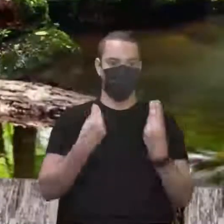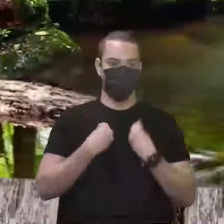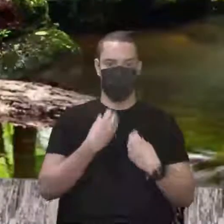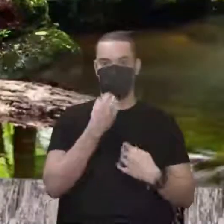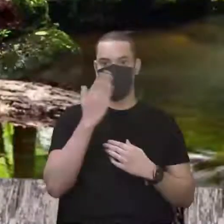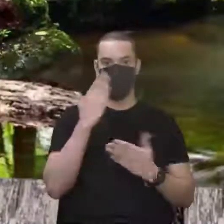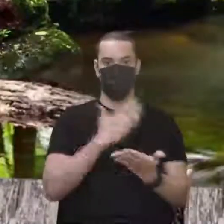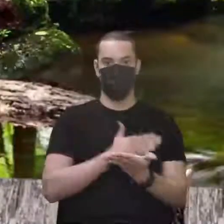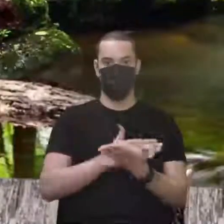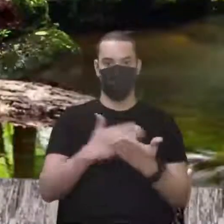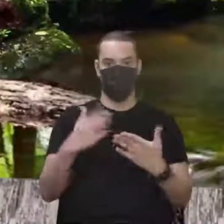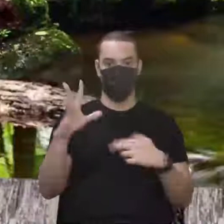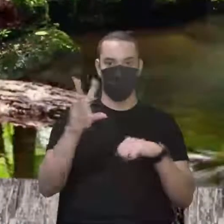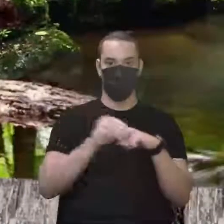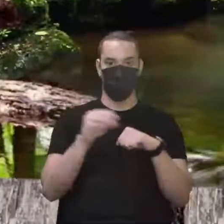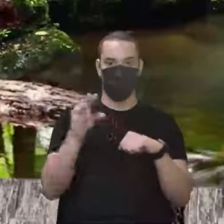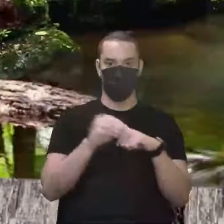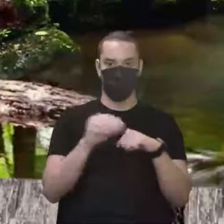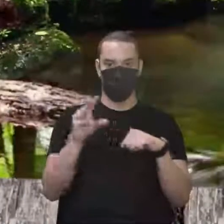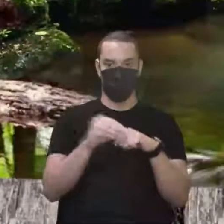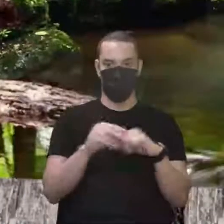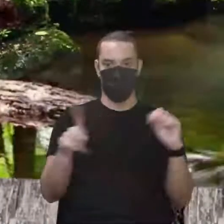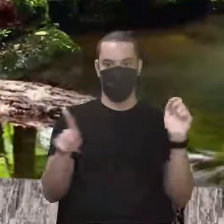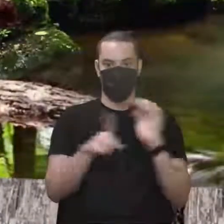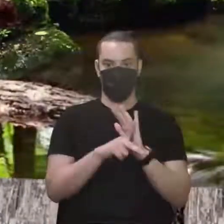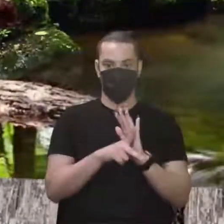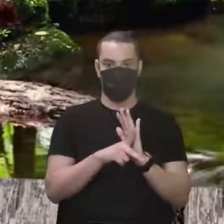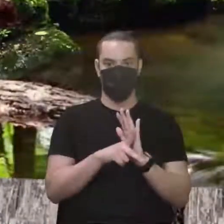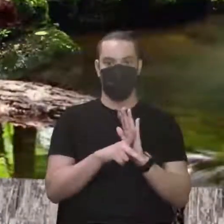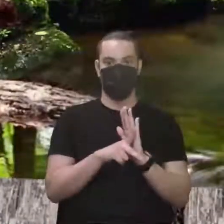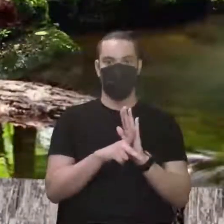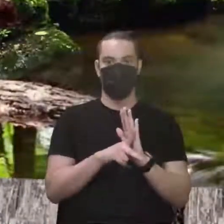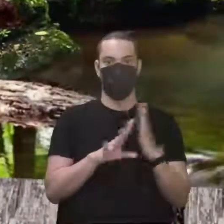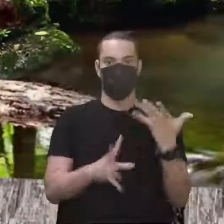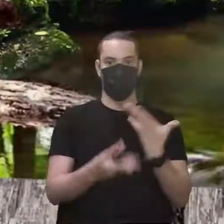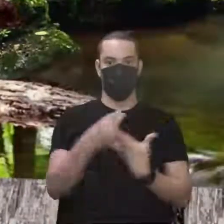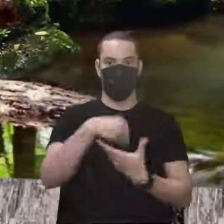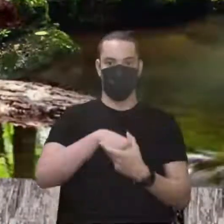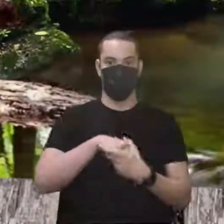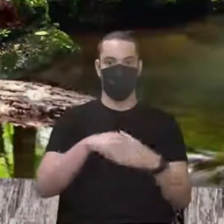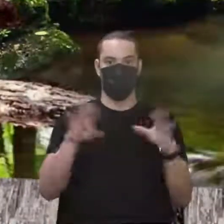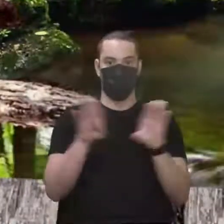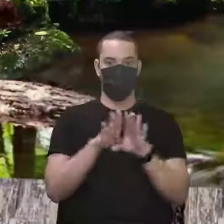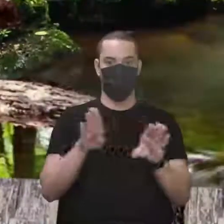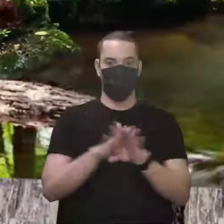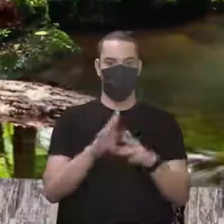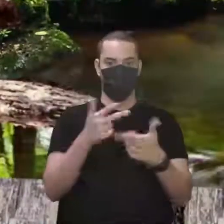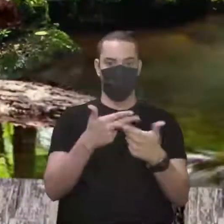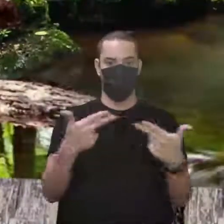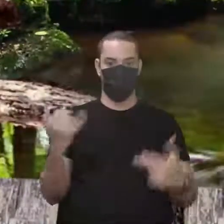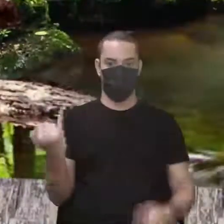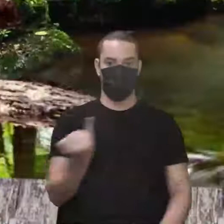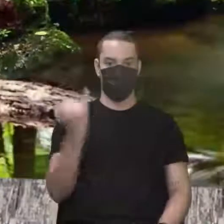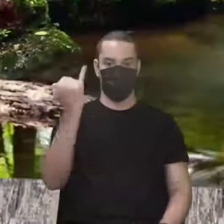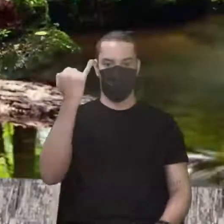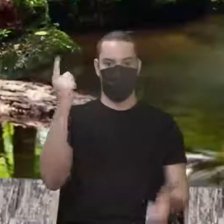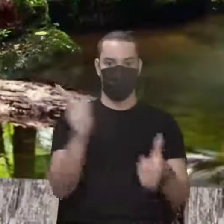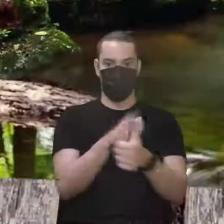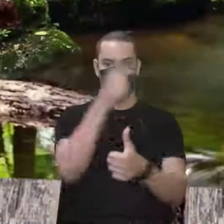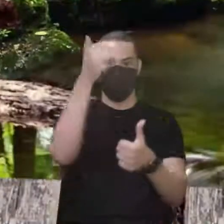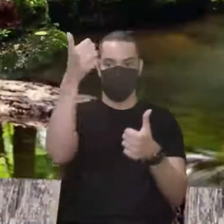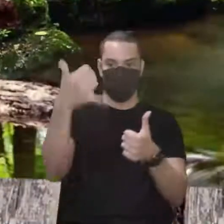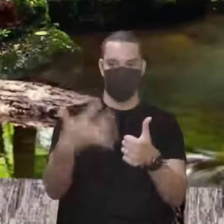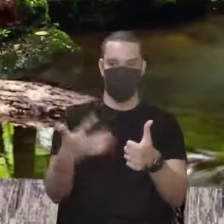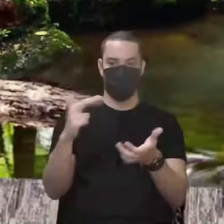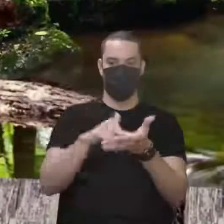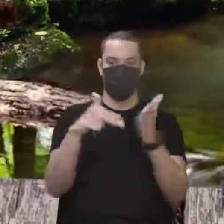a partir do conhecimento desses micro-organismos. E aí, uma coisa muito importante, primeiramente falando,